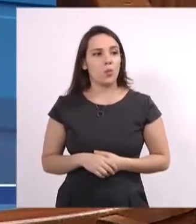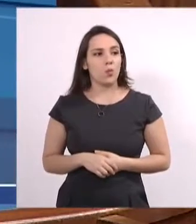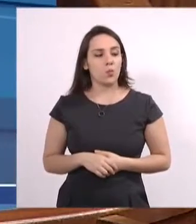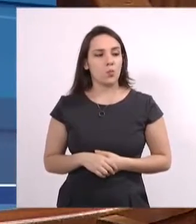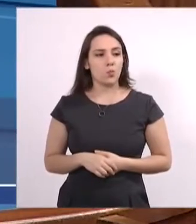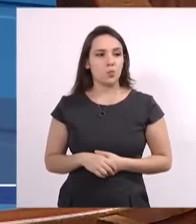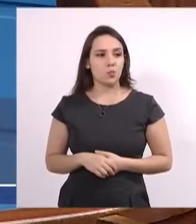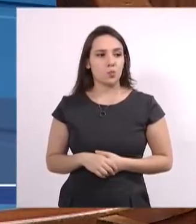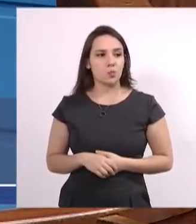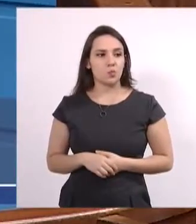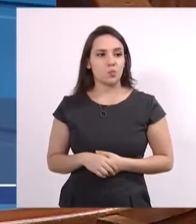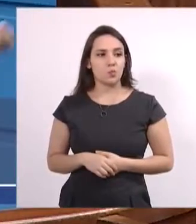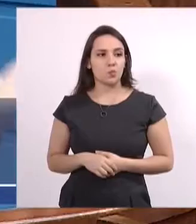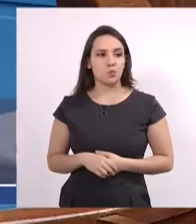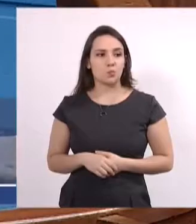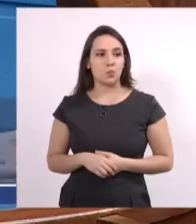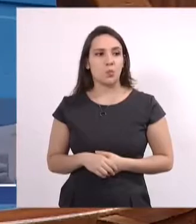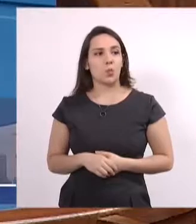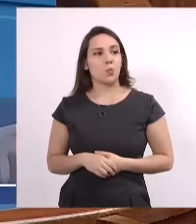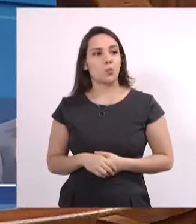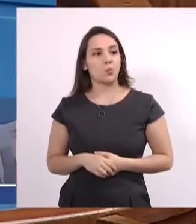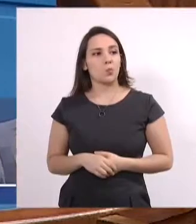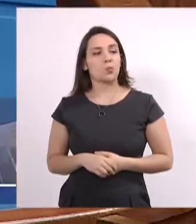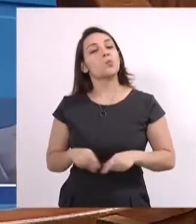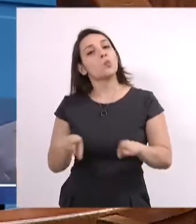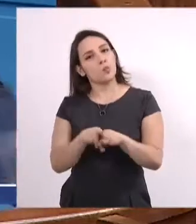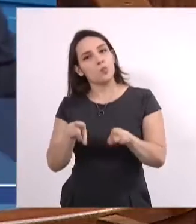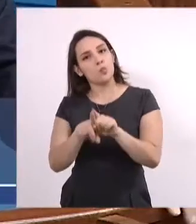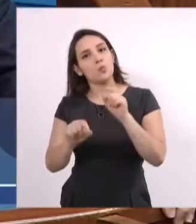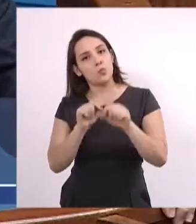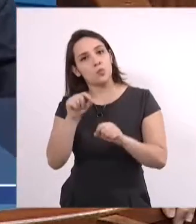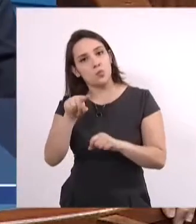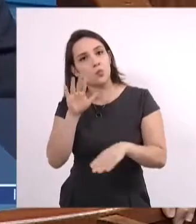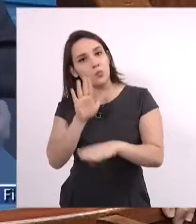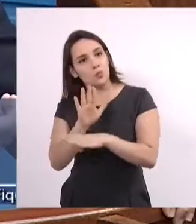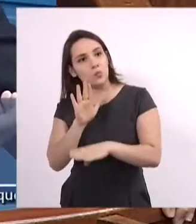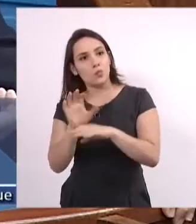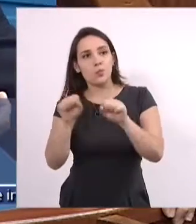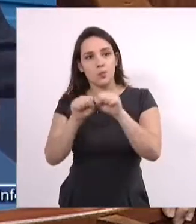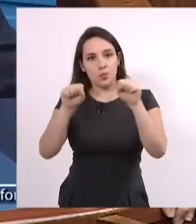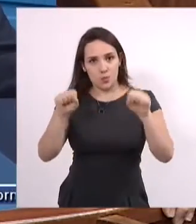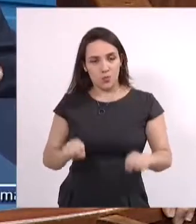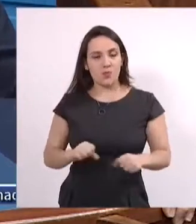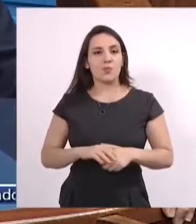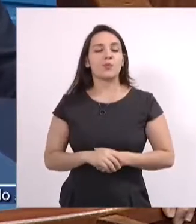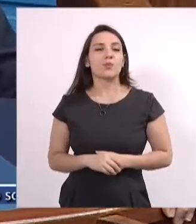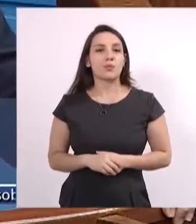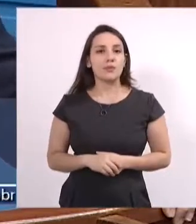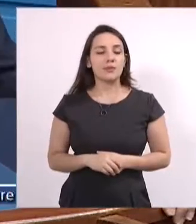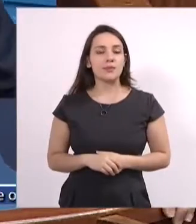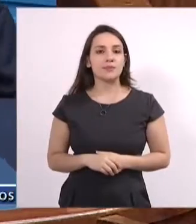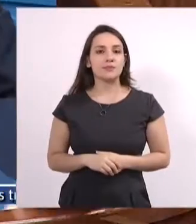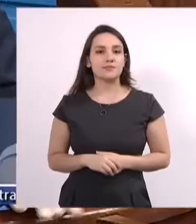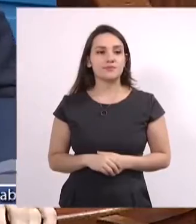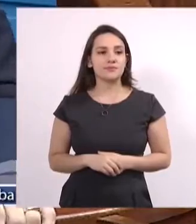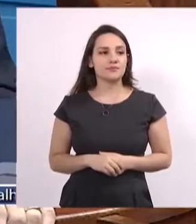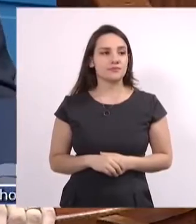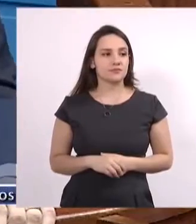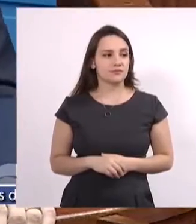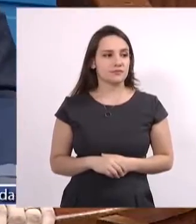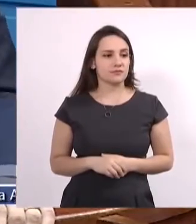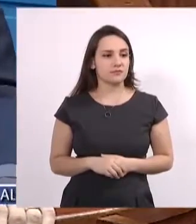Além disso, está ajudando o sistema, porque é mais uma pessoa que não